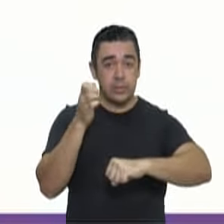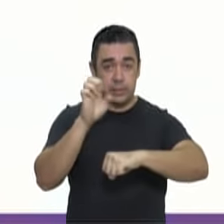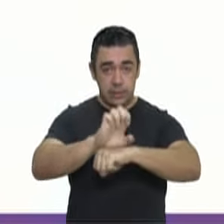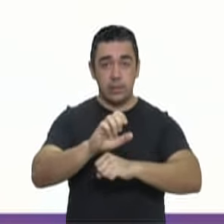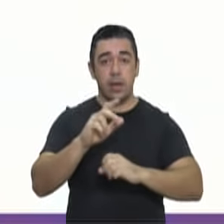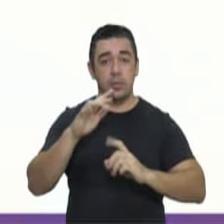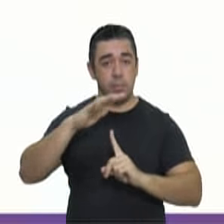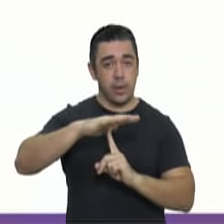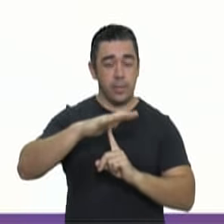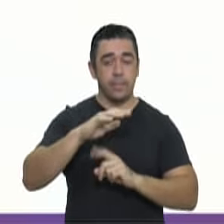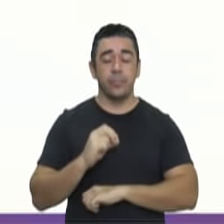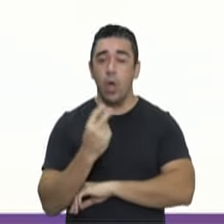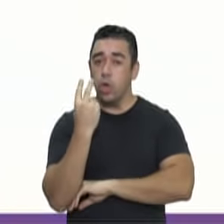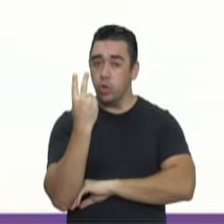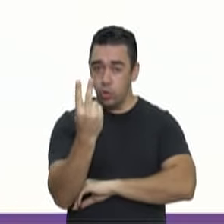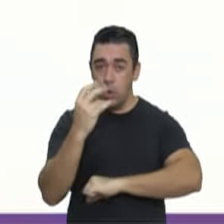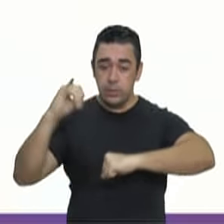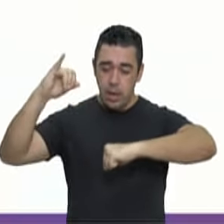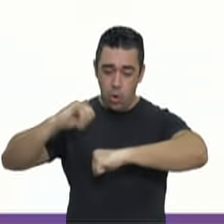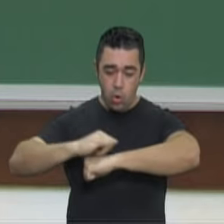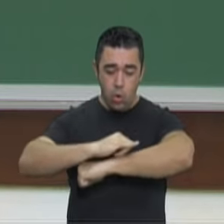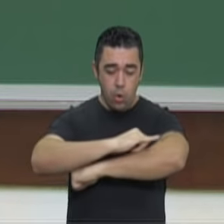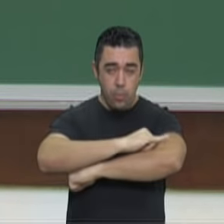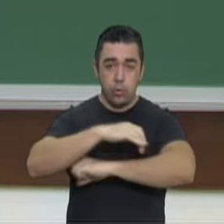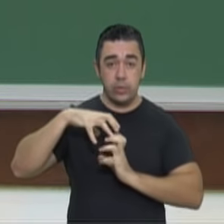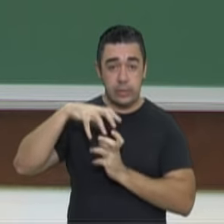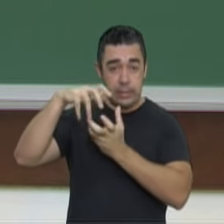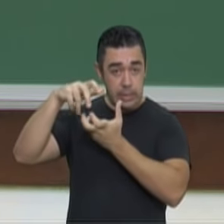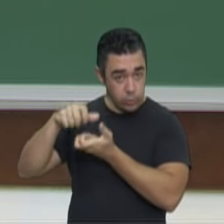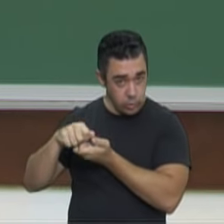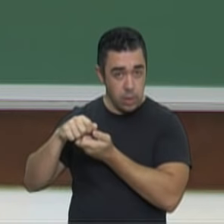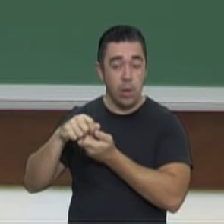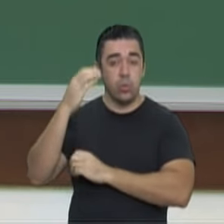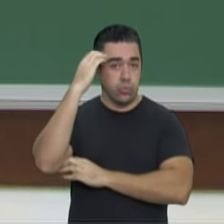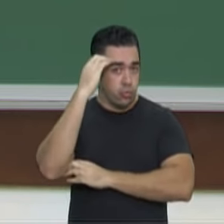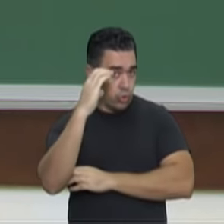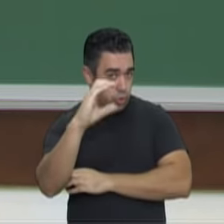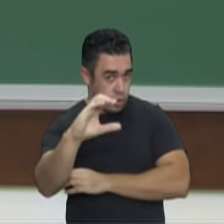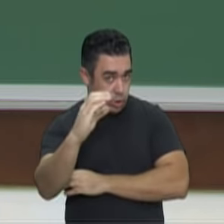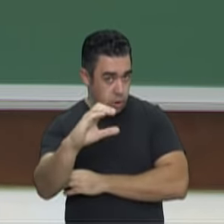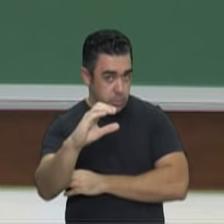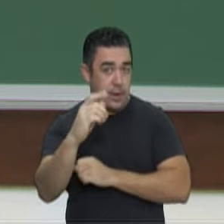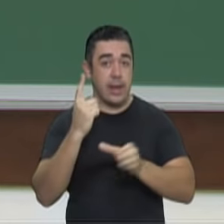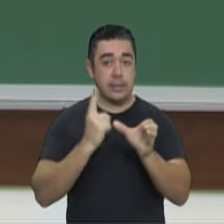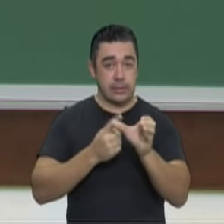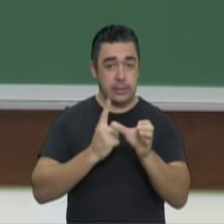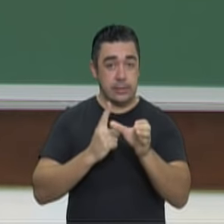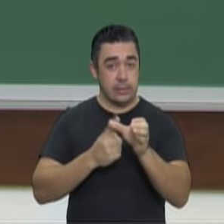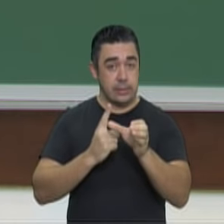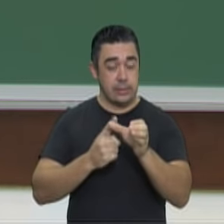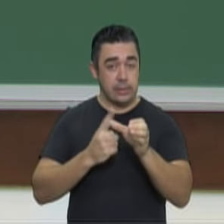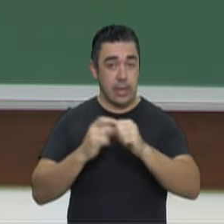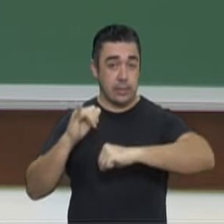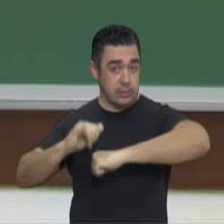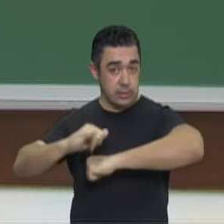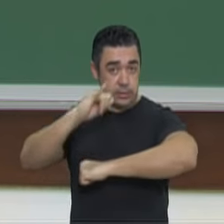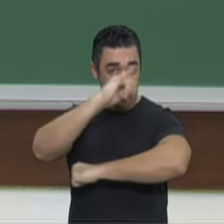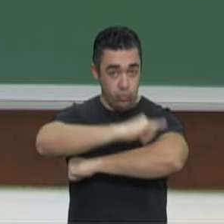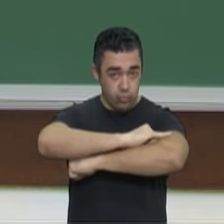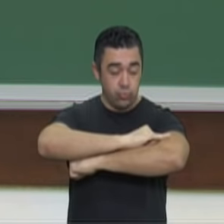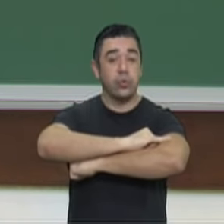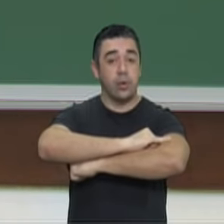Nós temos dois internacionais, que é o Aeroporto Internacional de Curitiba, sediado na cidade de São José dos Pinhais, região